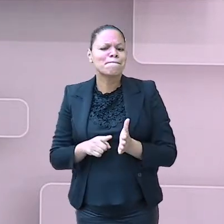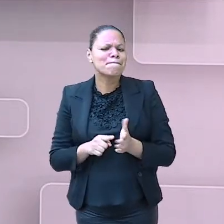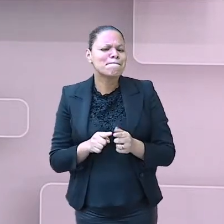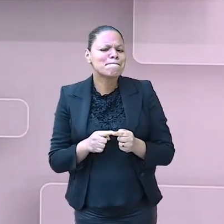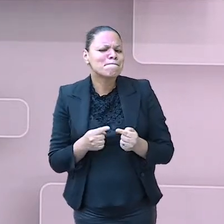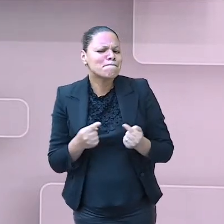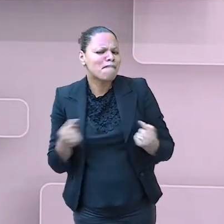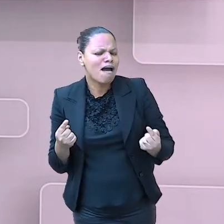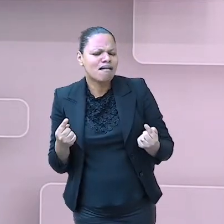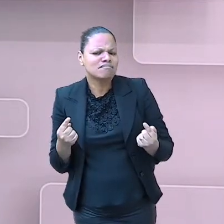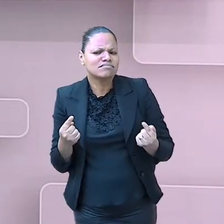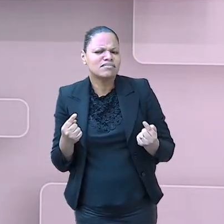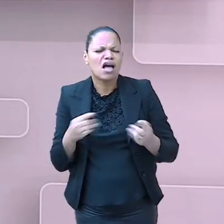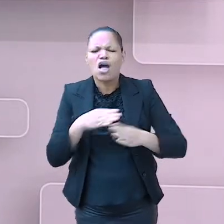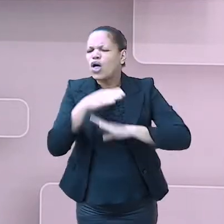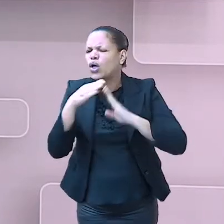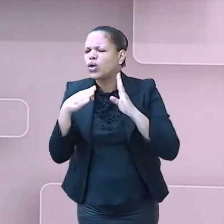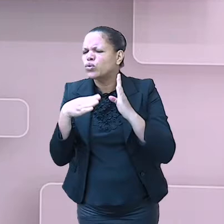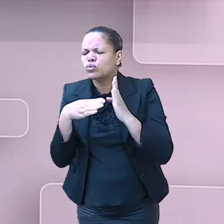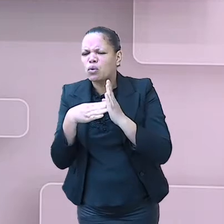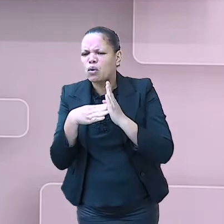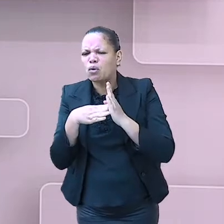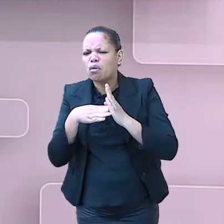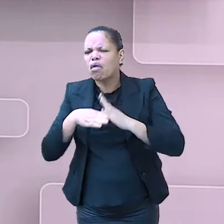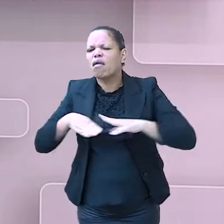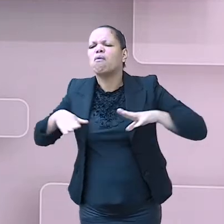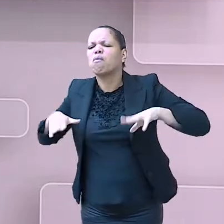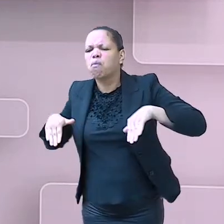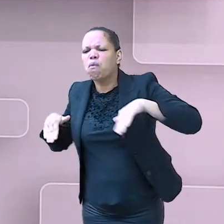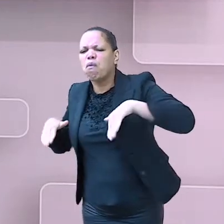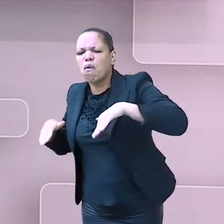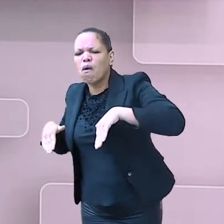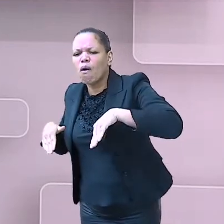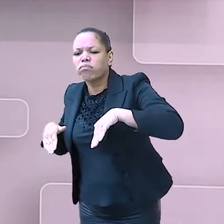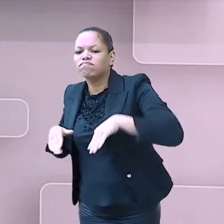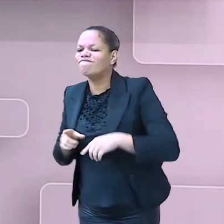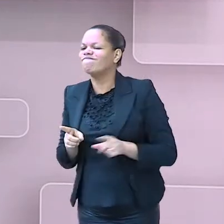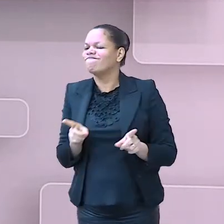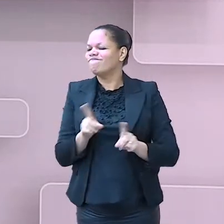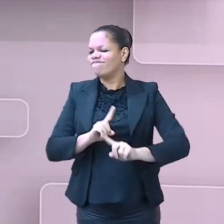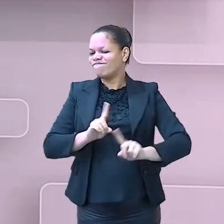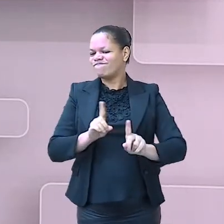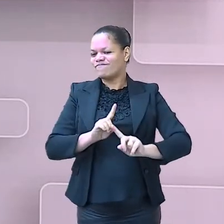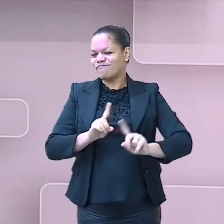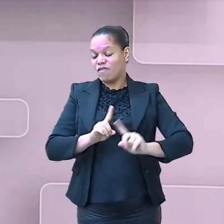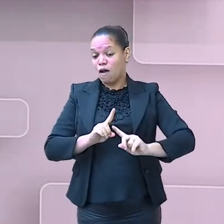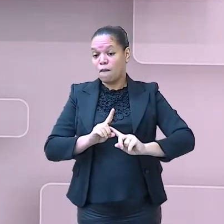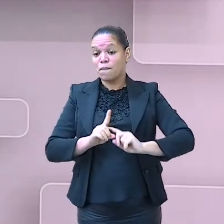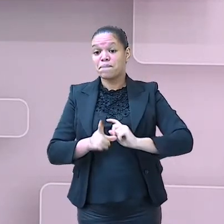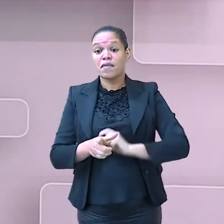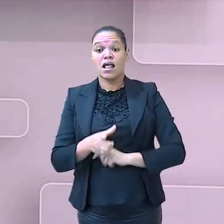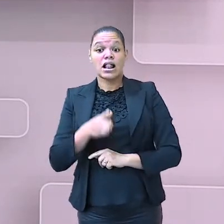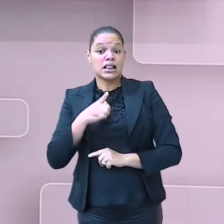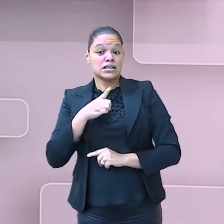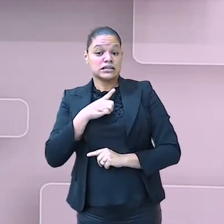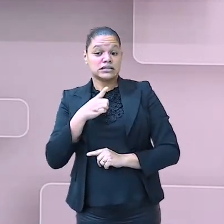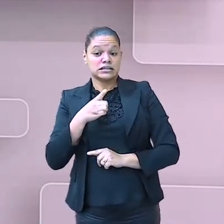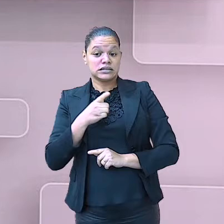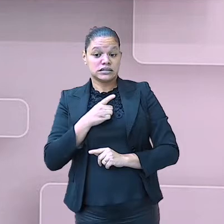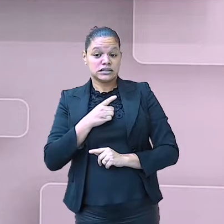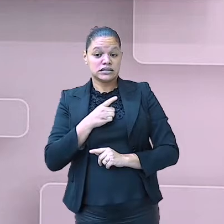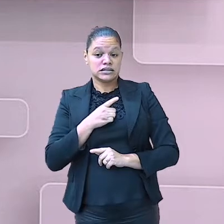aves voam, mas elas sim possuem uma estrutura, né,